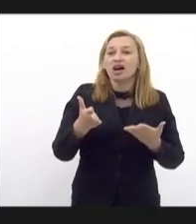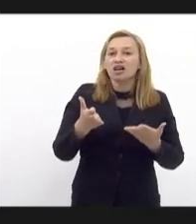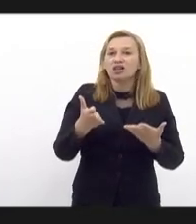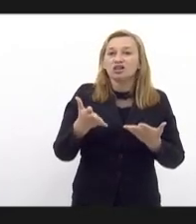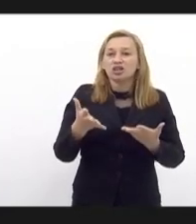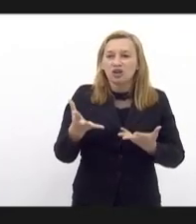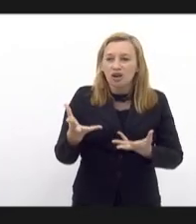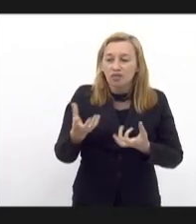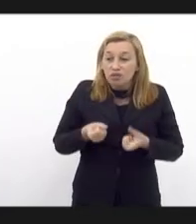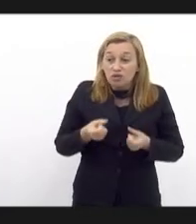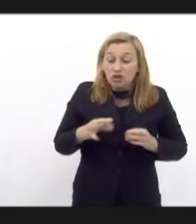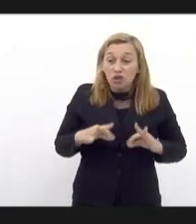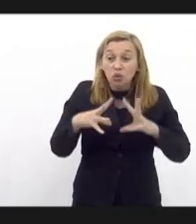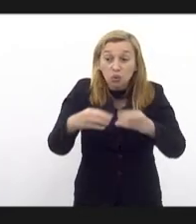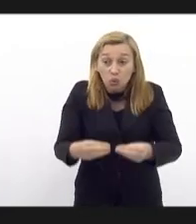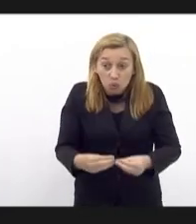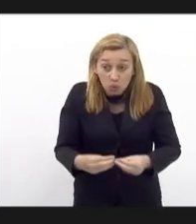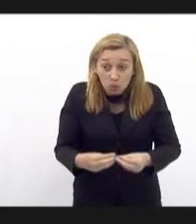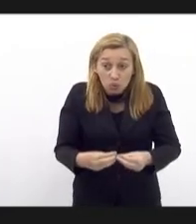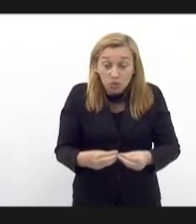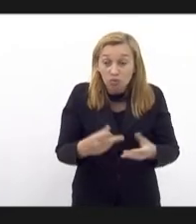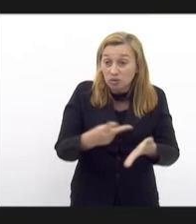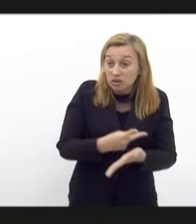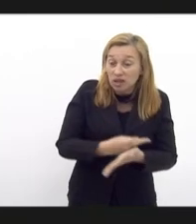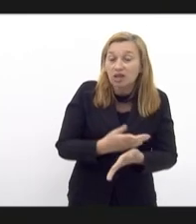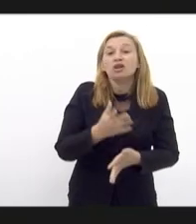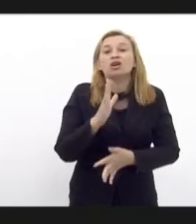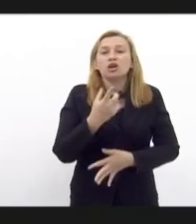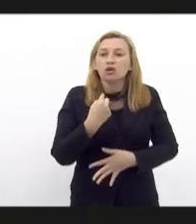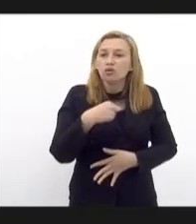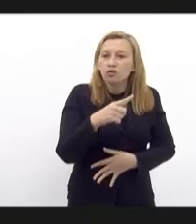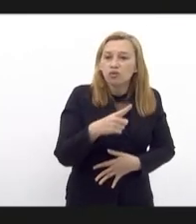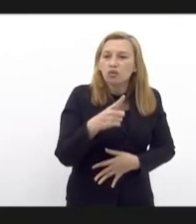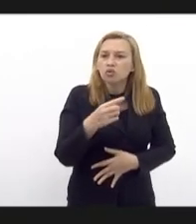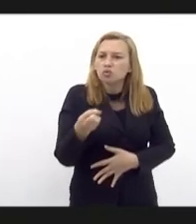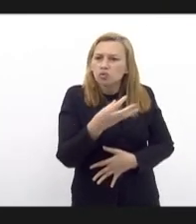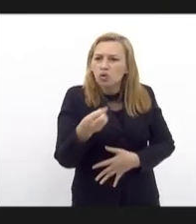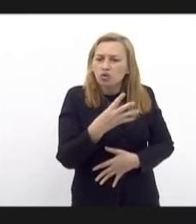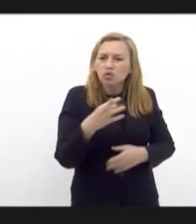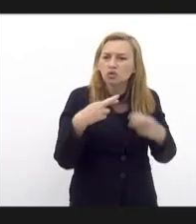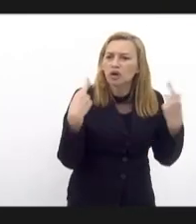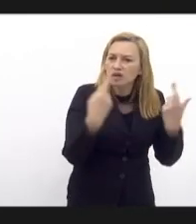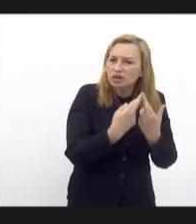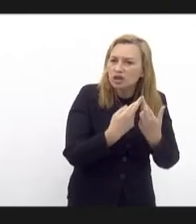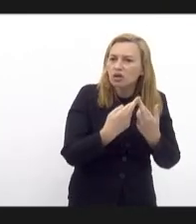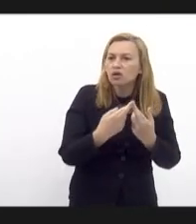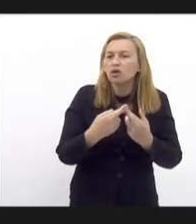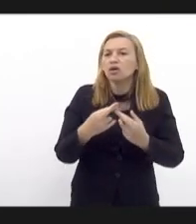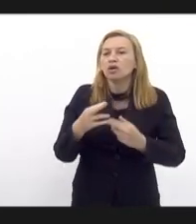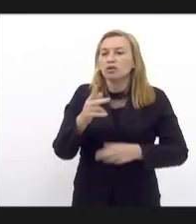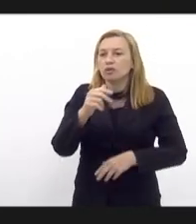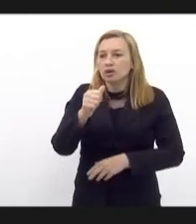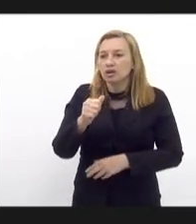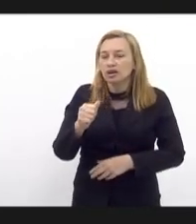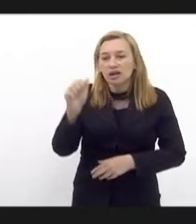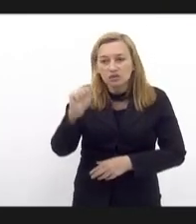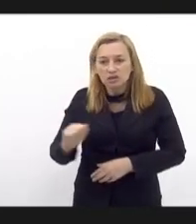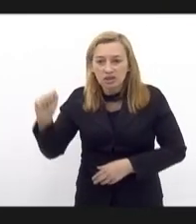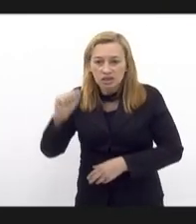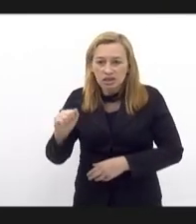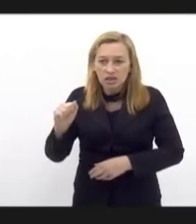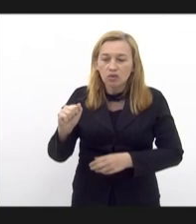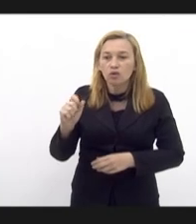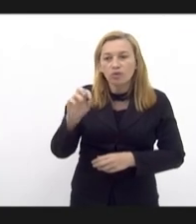indignação. Eu só queria os fatos. Inclusive, eu participei recentemente de uma reunião com o presidente Joa, na Associação Comercial, e